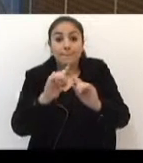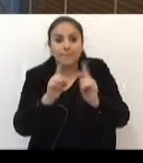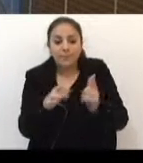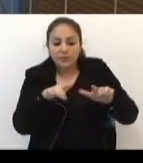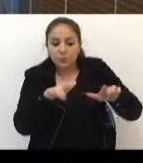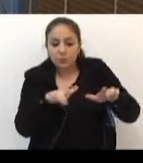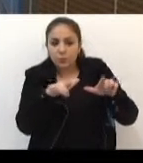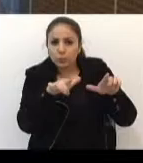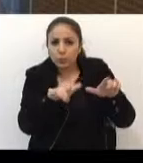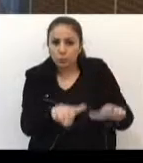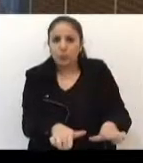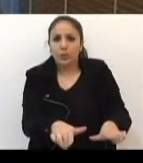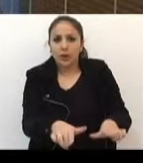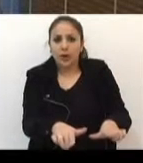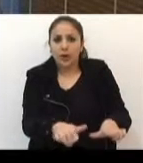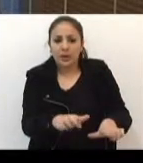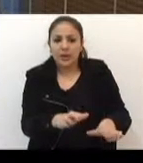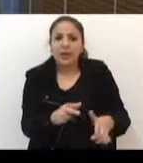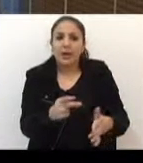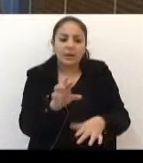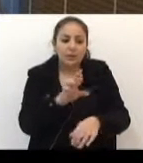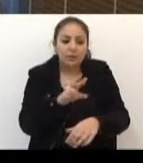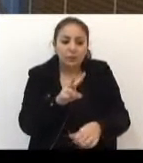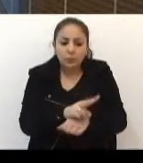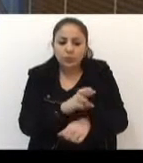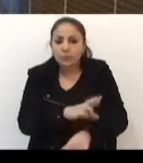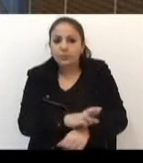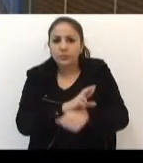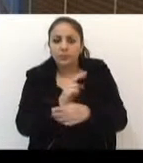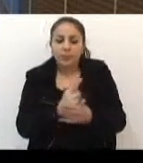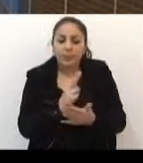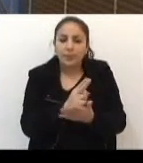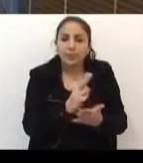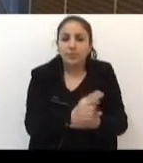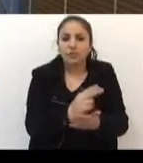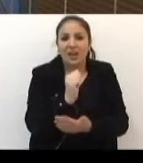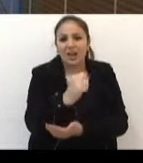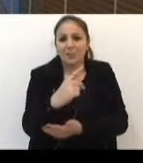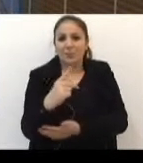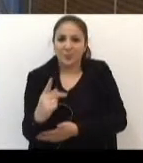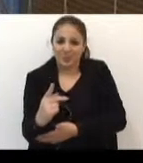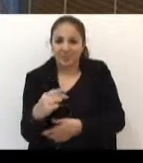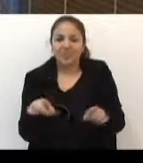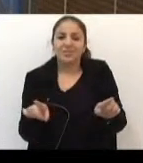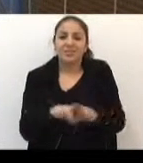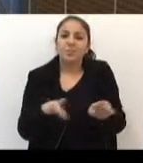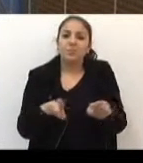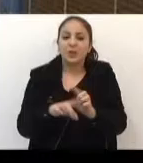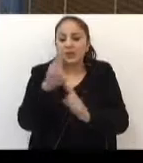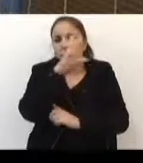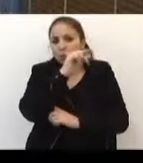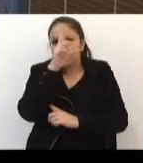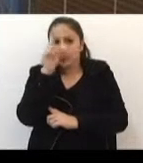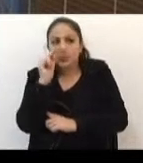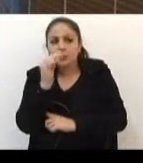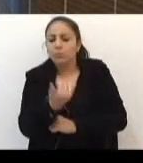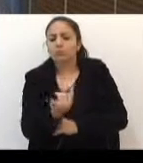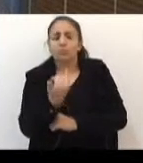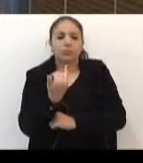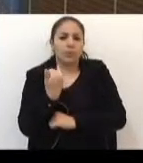um zoneamento de área de preservação permanente. O Executivo, depois de ter sido alertado sobre